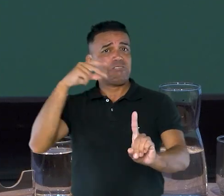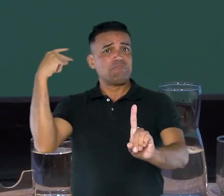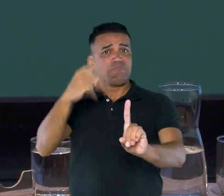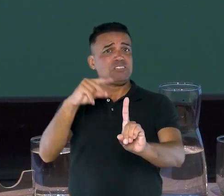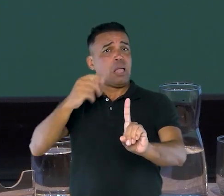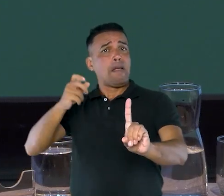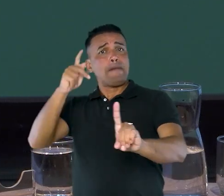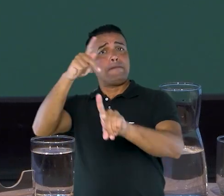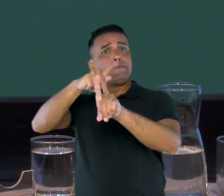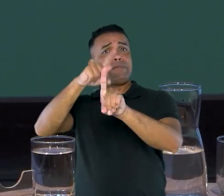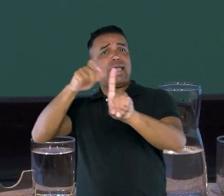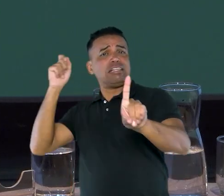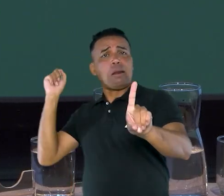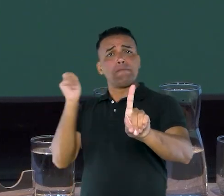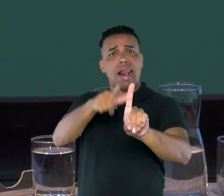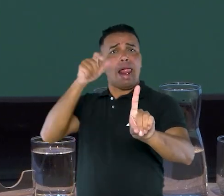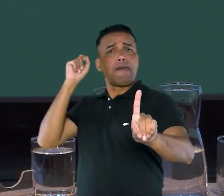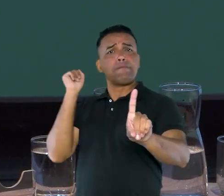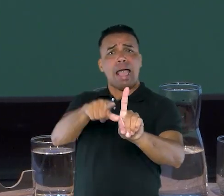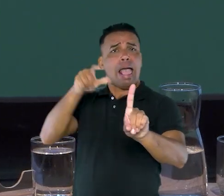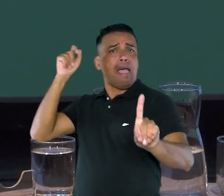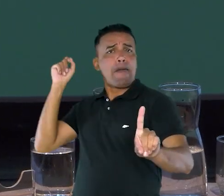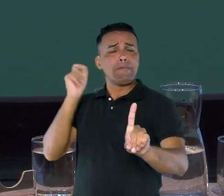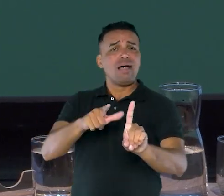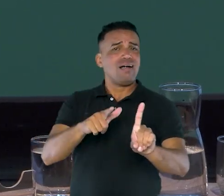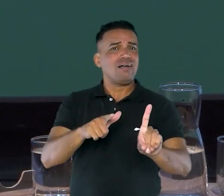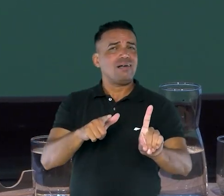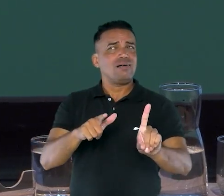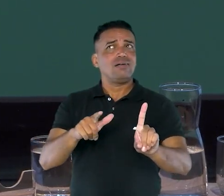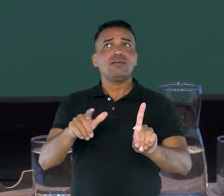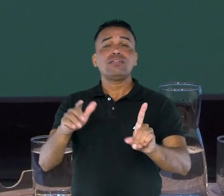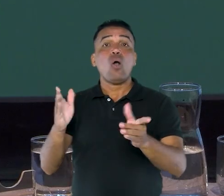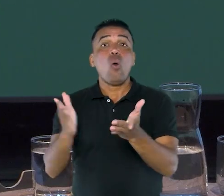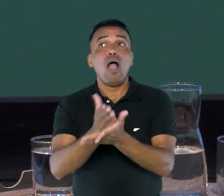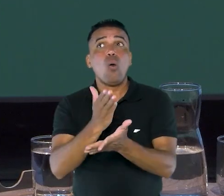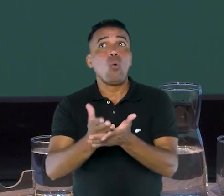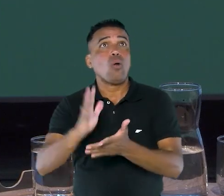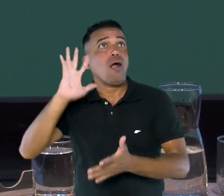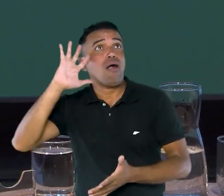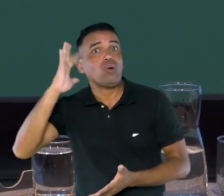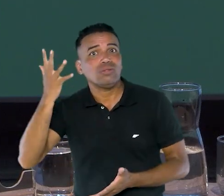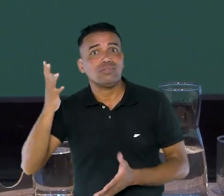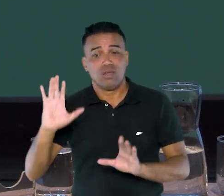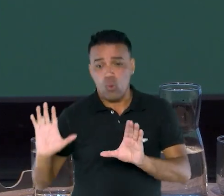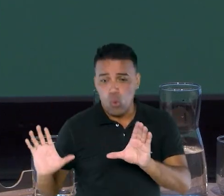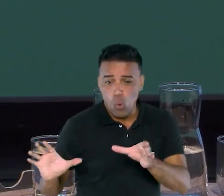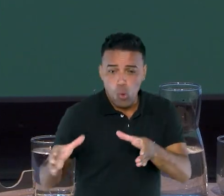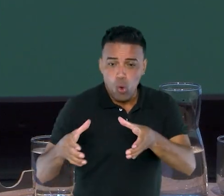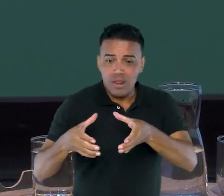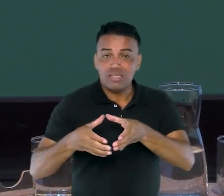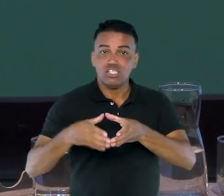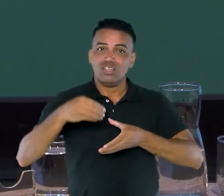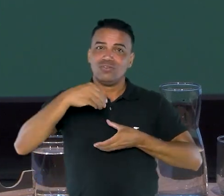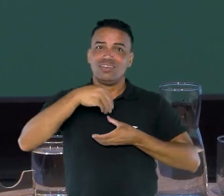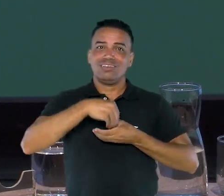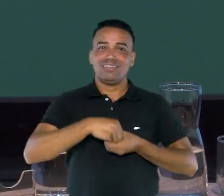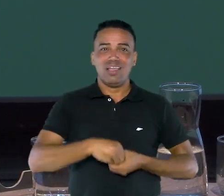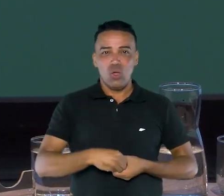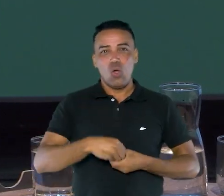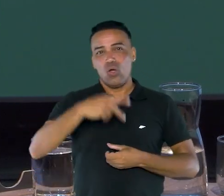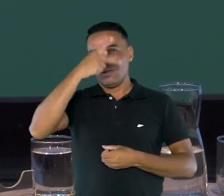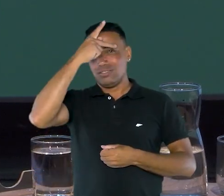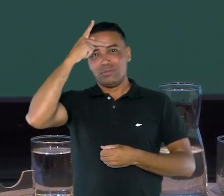nossa sensibilidade. Entende? Então, alguma coisa aconteceu que é do coletivo, é do interior